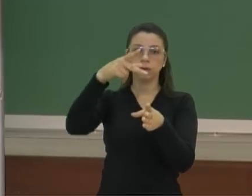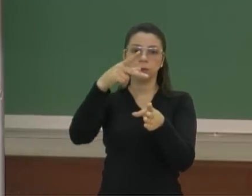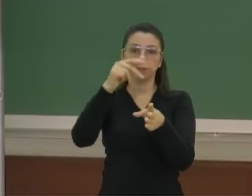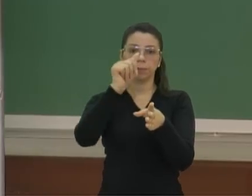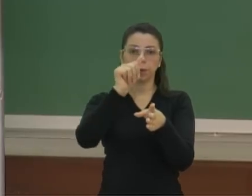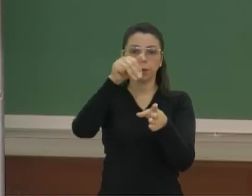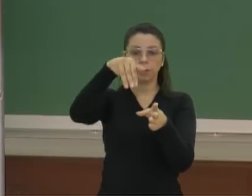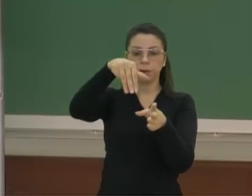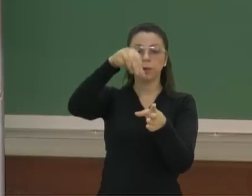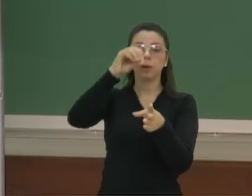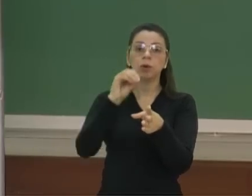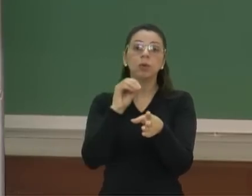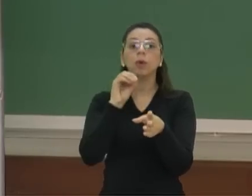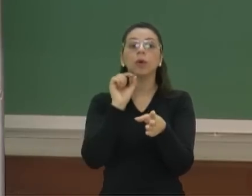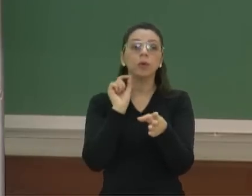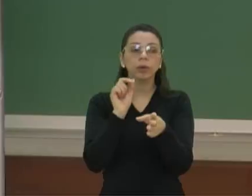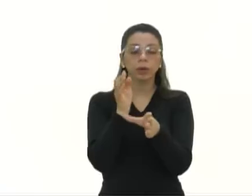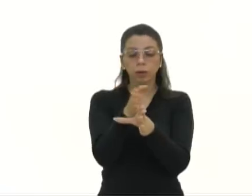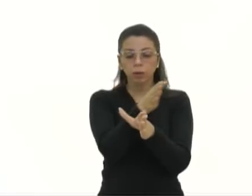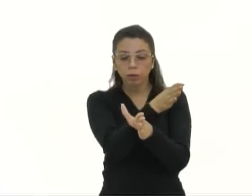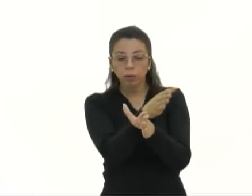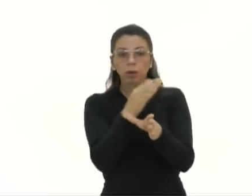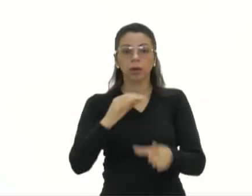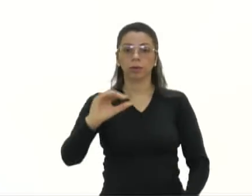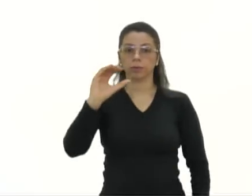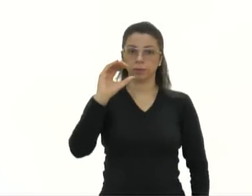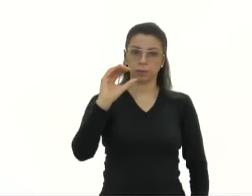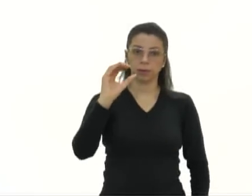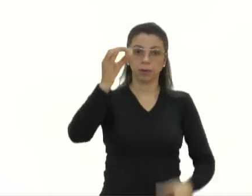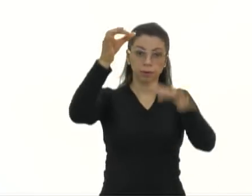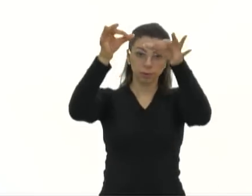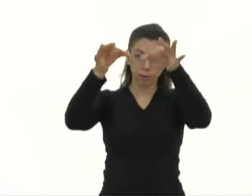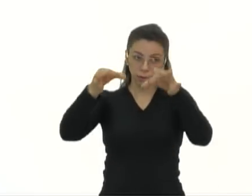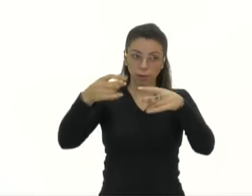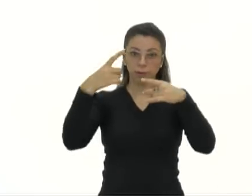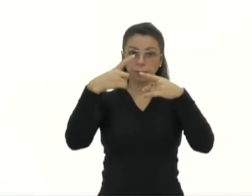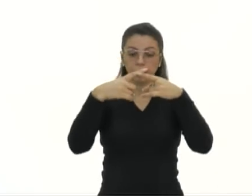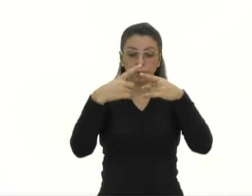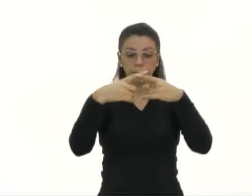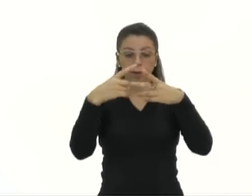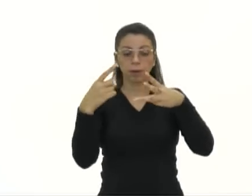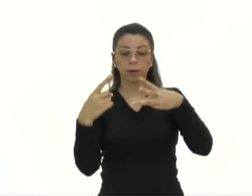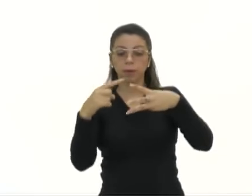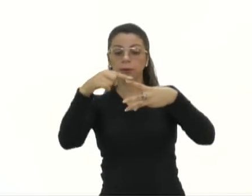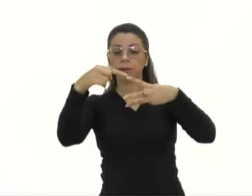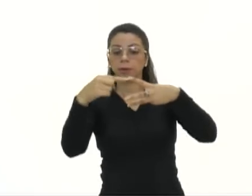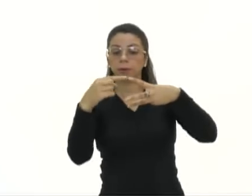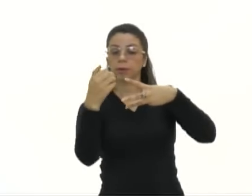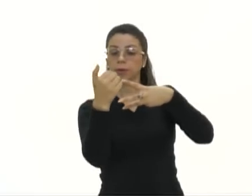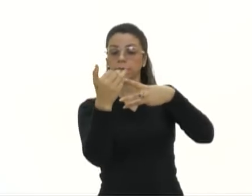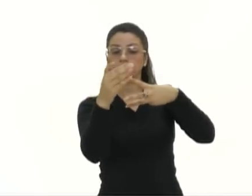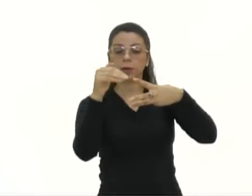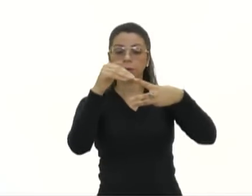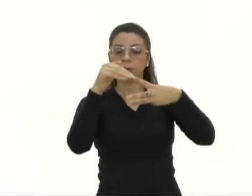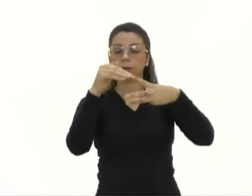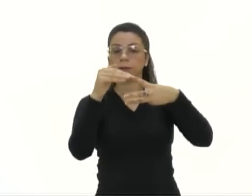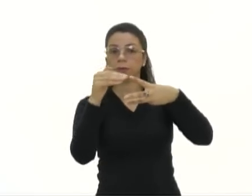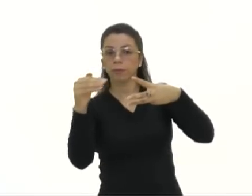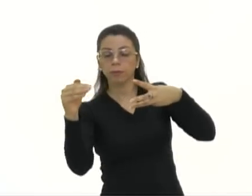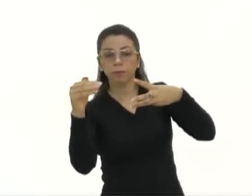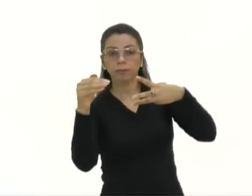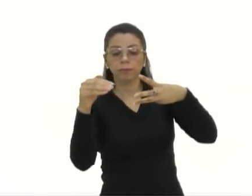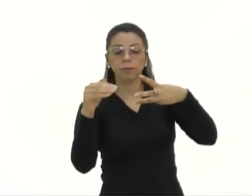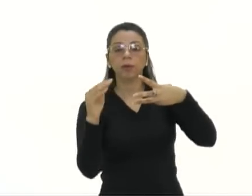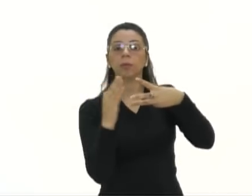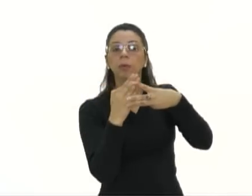regiões. Resposta correta, letra C, da região externa, ou seja, o final do canal auditivo,